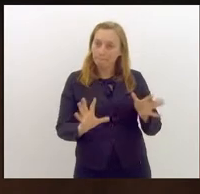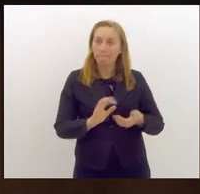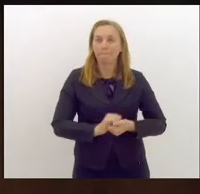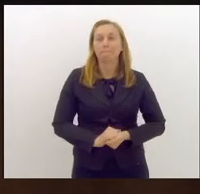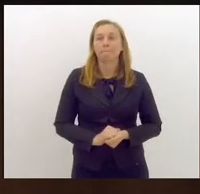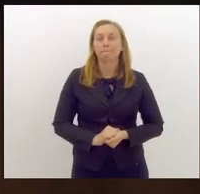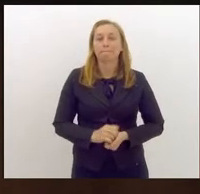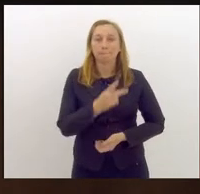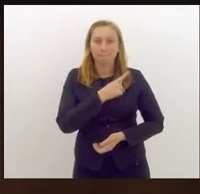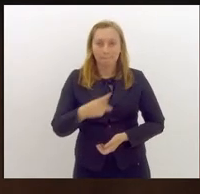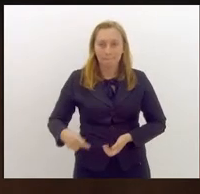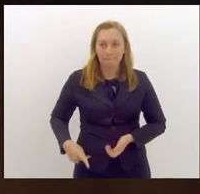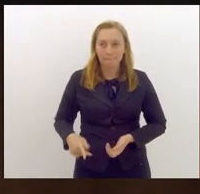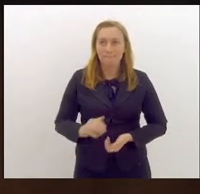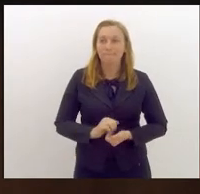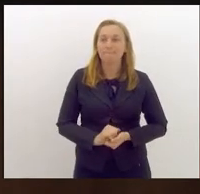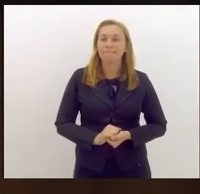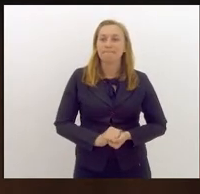presidente